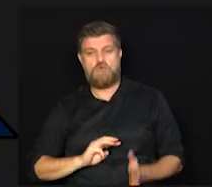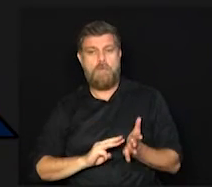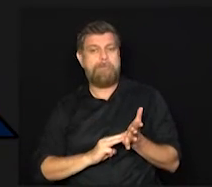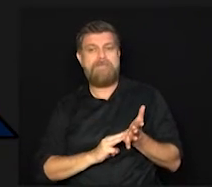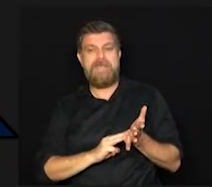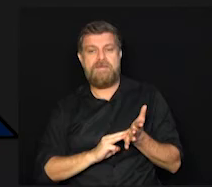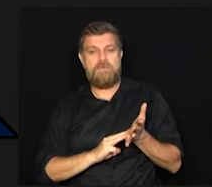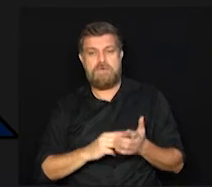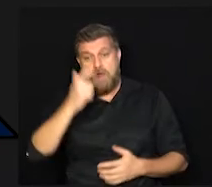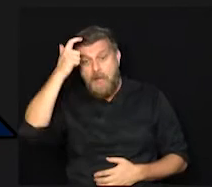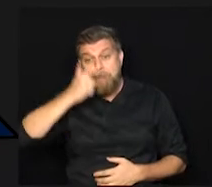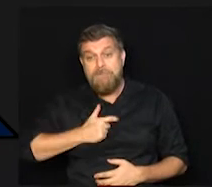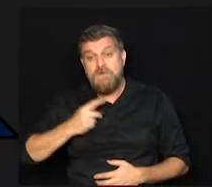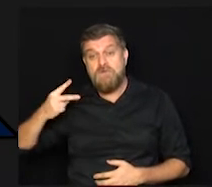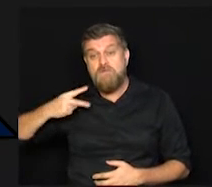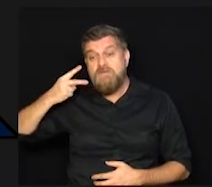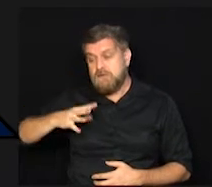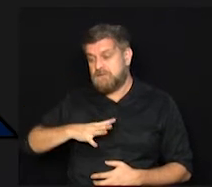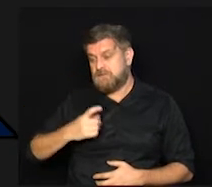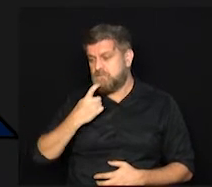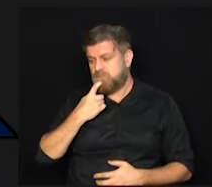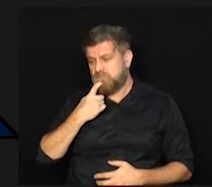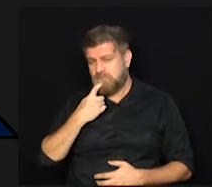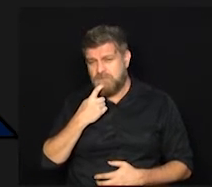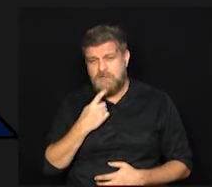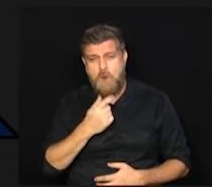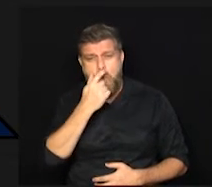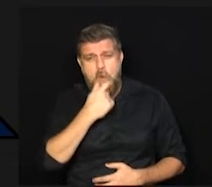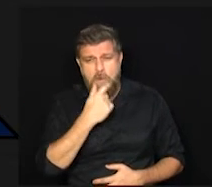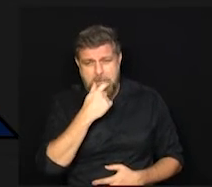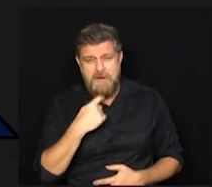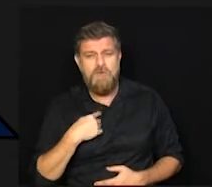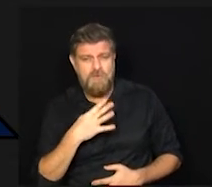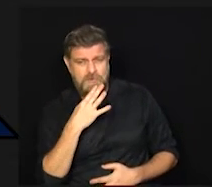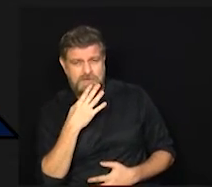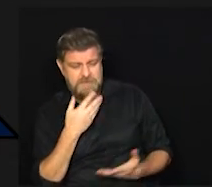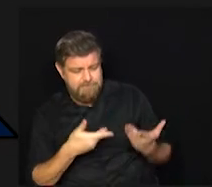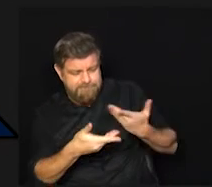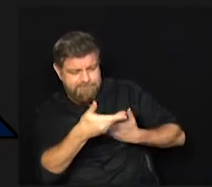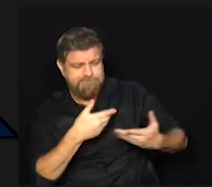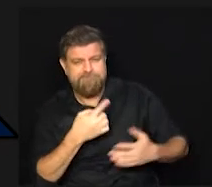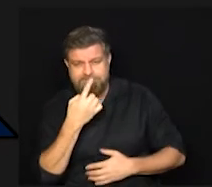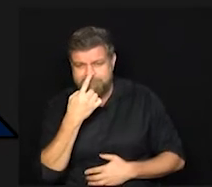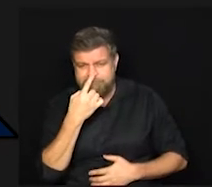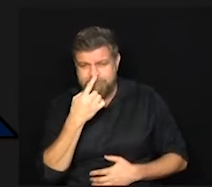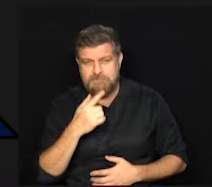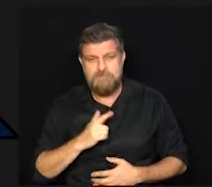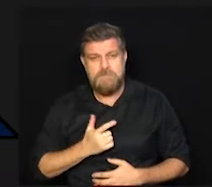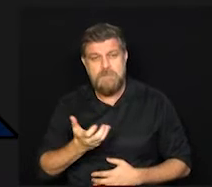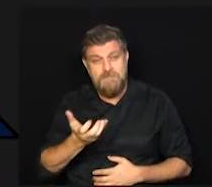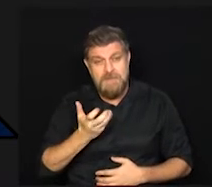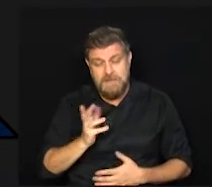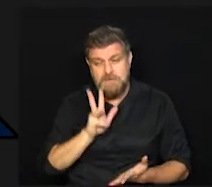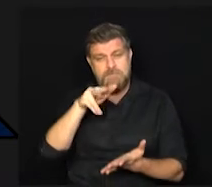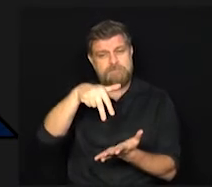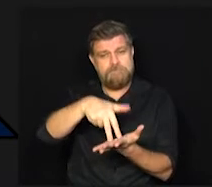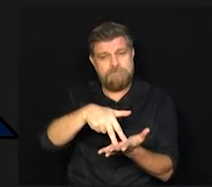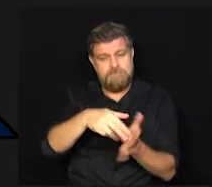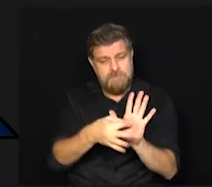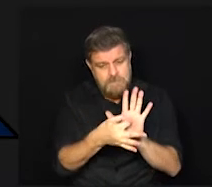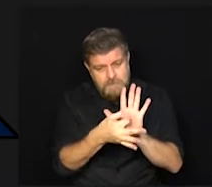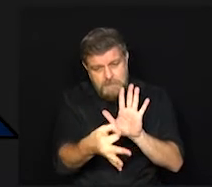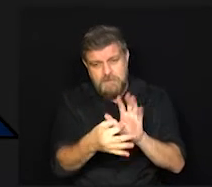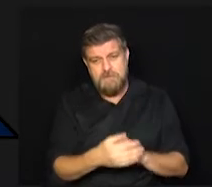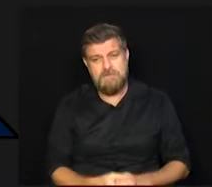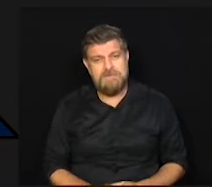sou vereador dessa cidade, conheço o Marrom, conheço os demais vereadores e queria só me posicionar dessa maneira, Marrom.